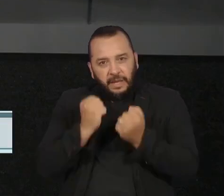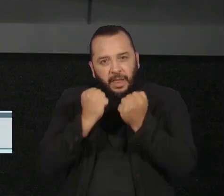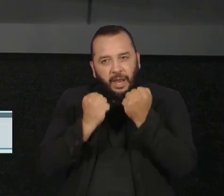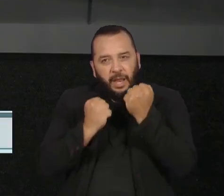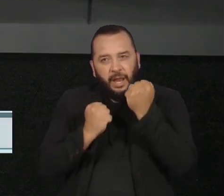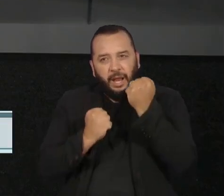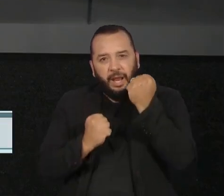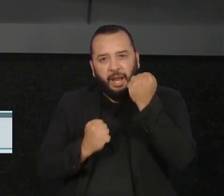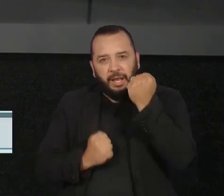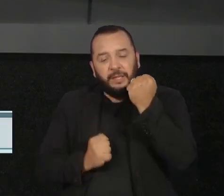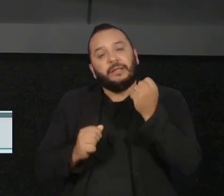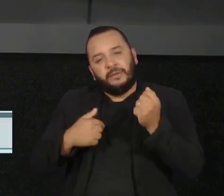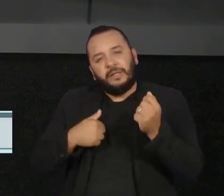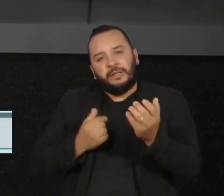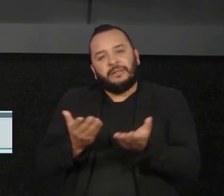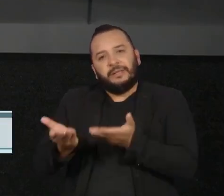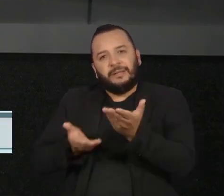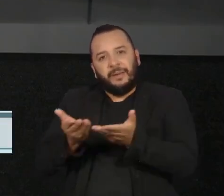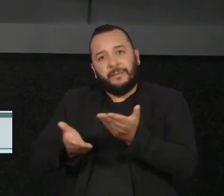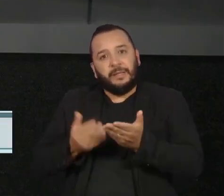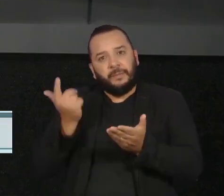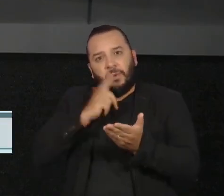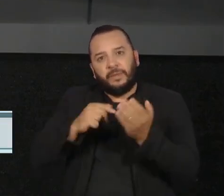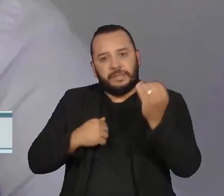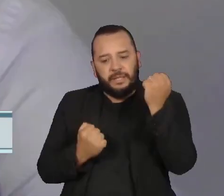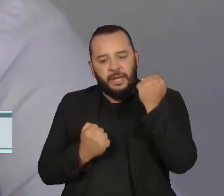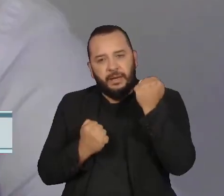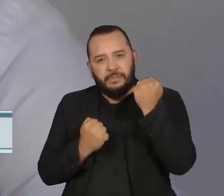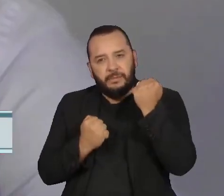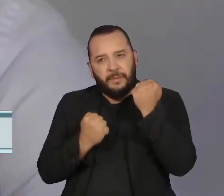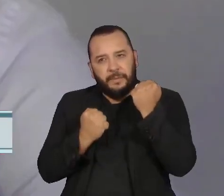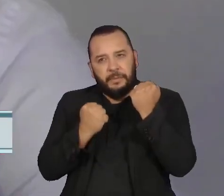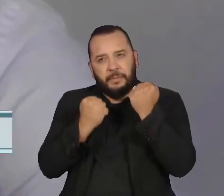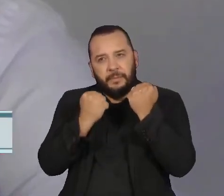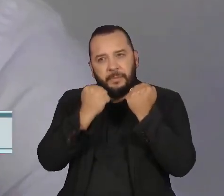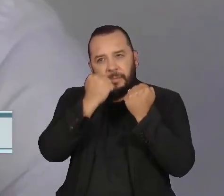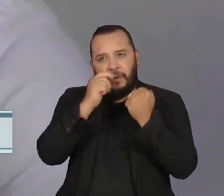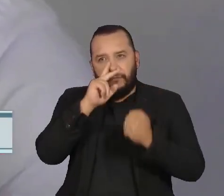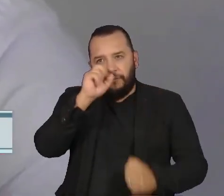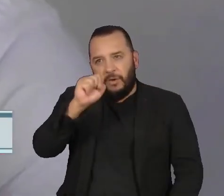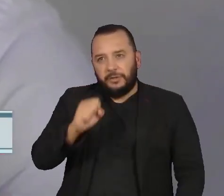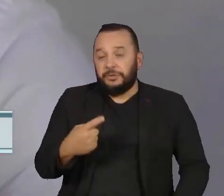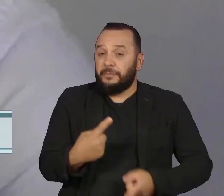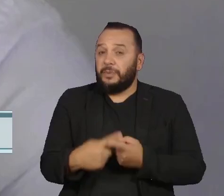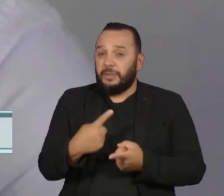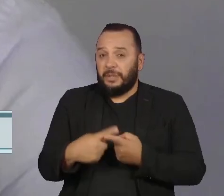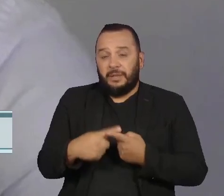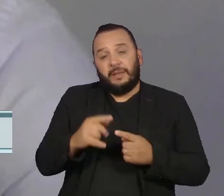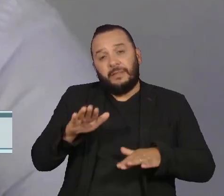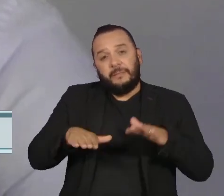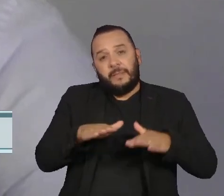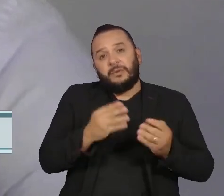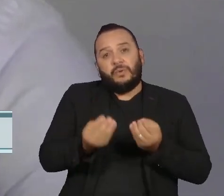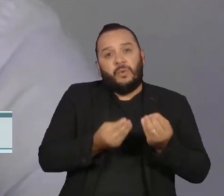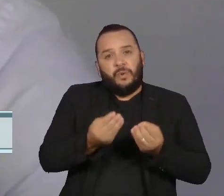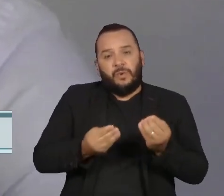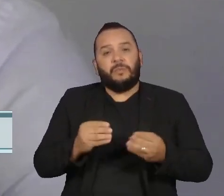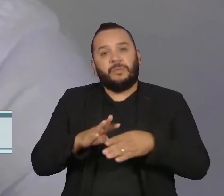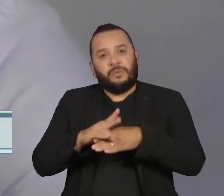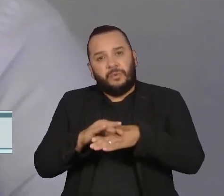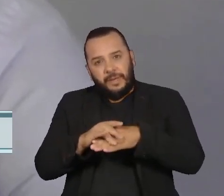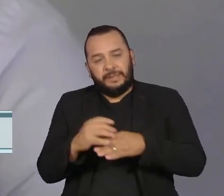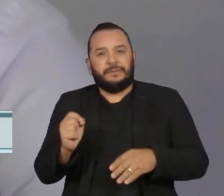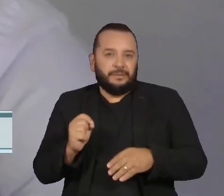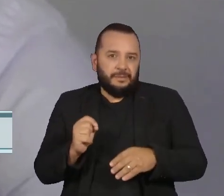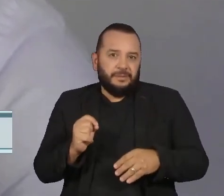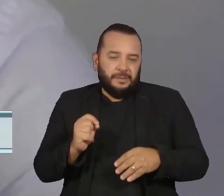uma imunossupressão, mas ele vai sendo modulado, vamos dizer assim, de acordo com a intensidade da doença e conforme a doença